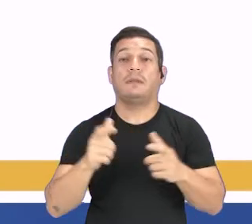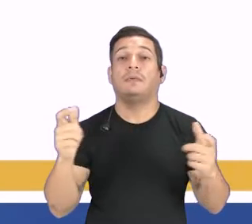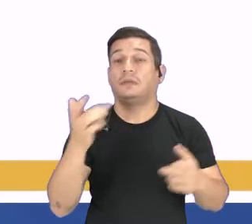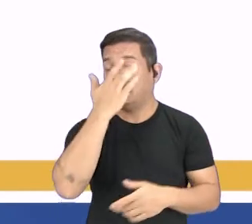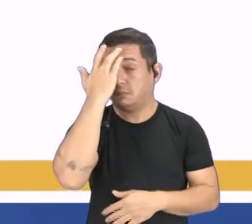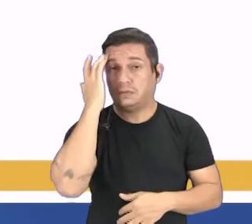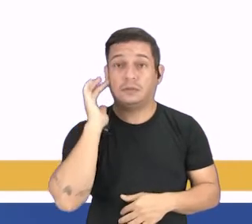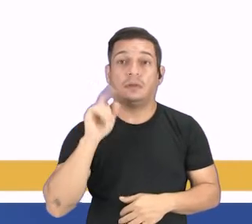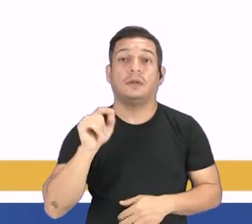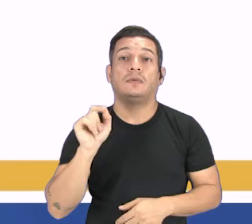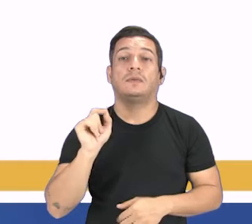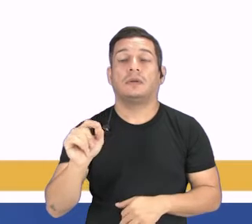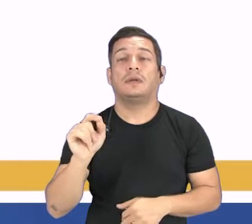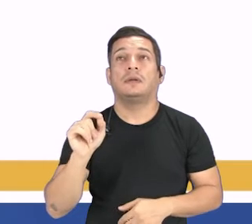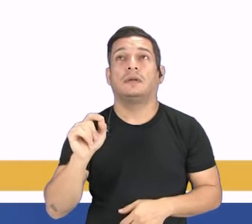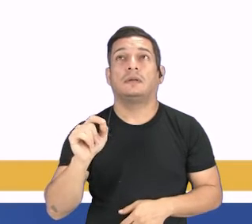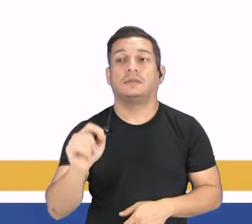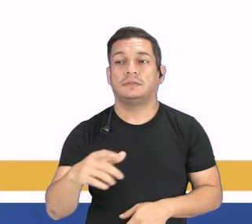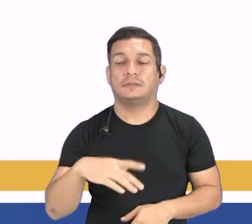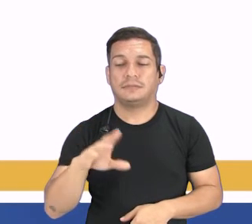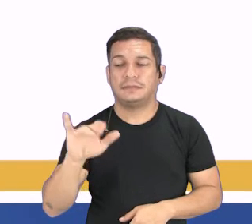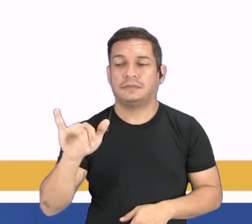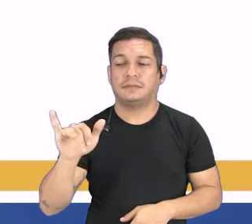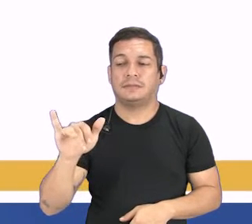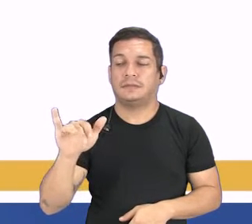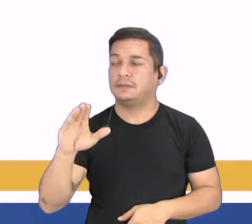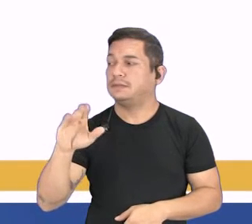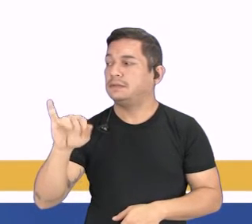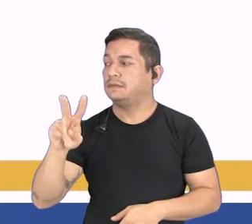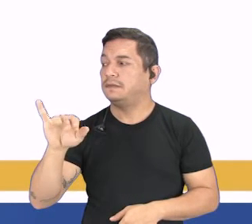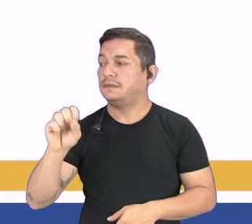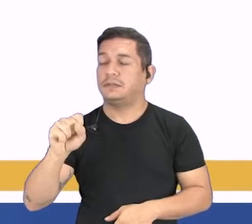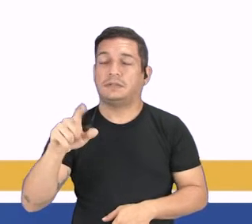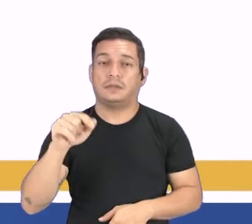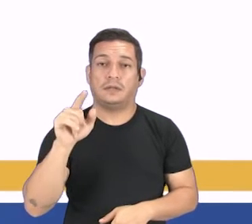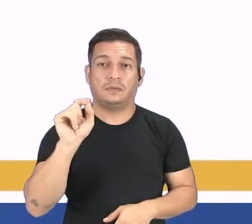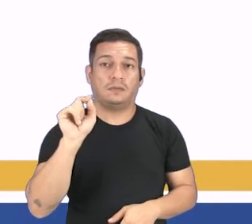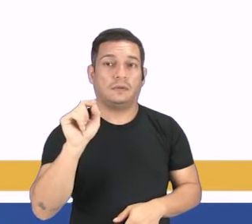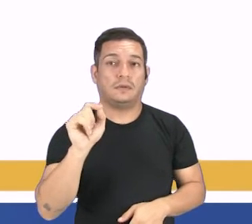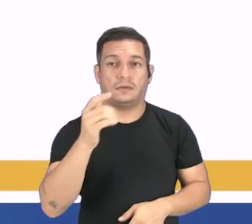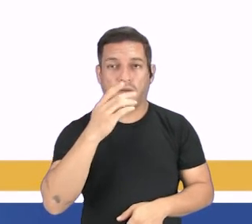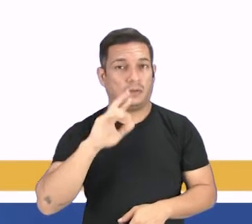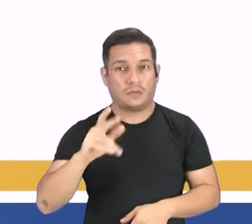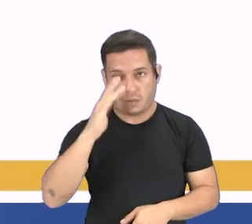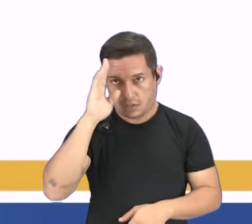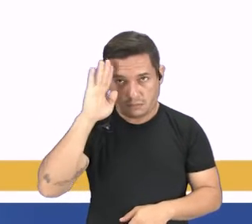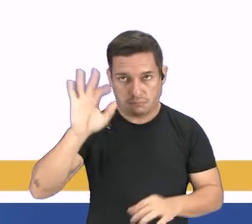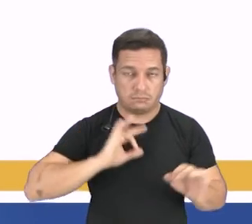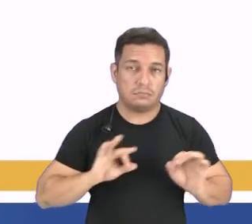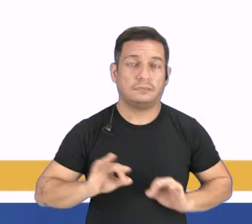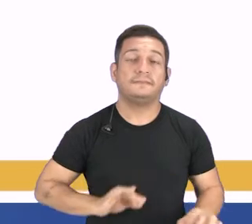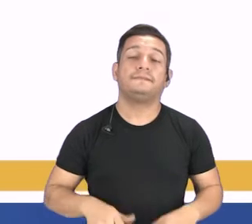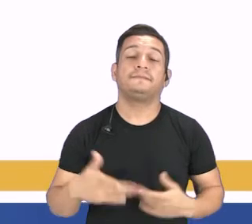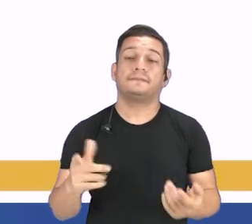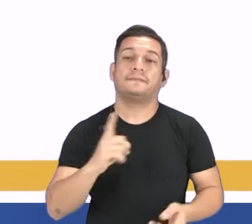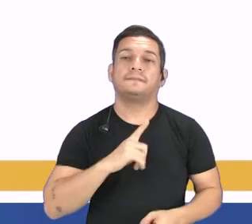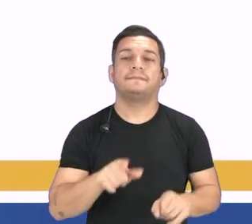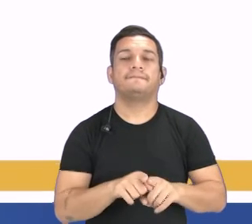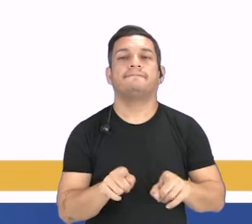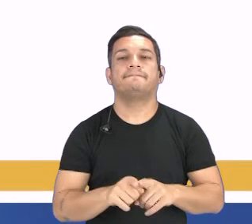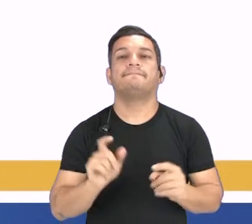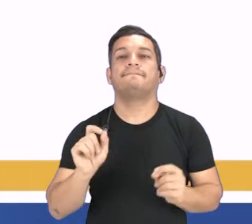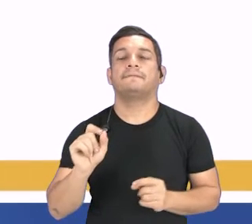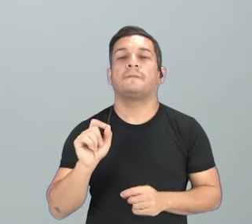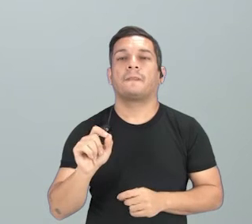dessas pessoas eram pessoas civis, ou seja, não eram pessoas militares, né? Então, existe também toda